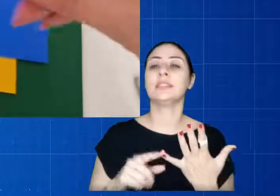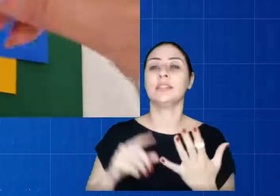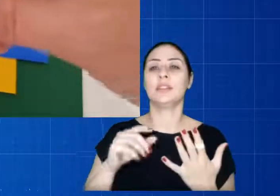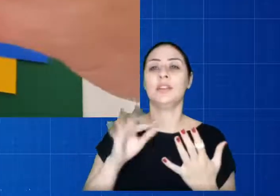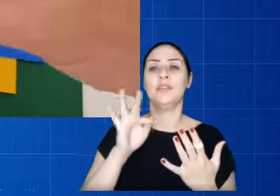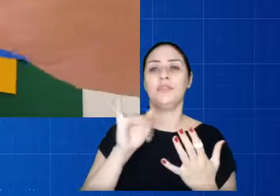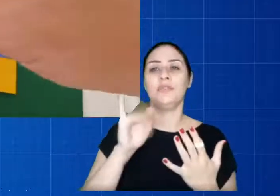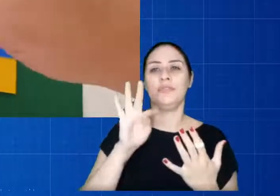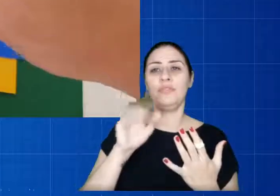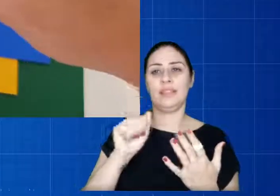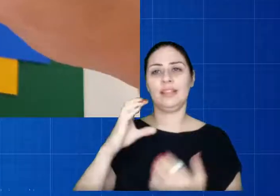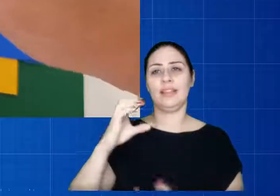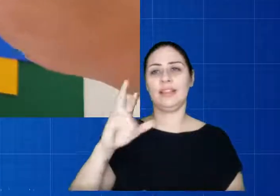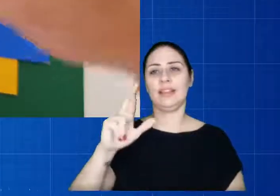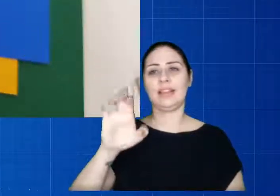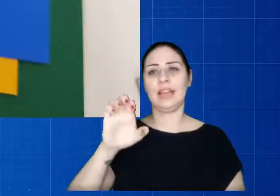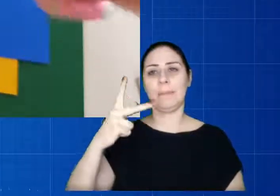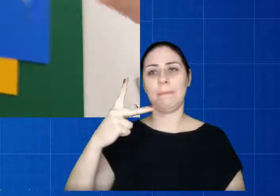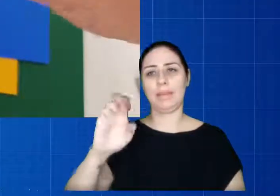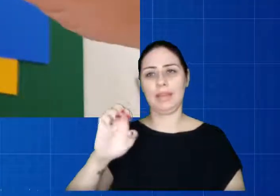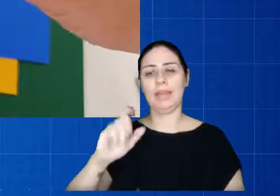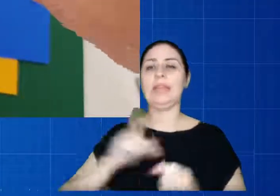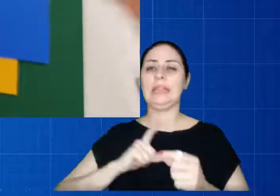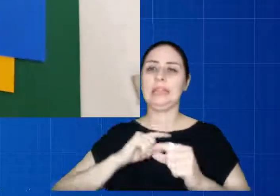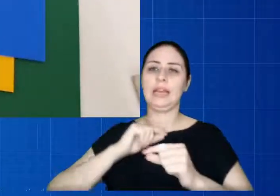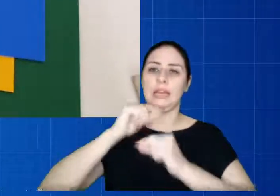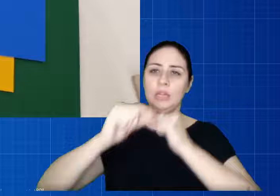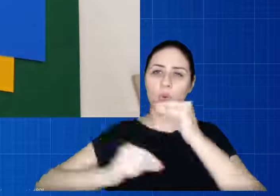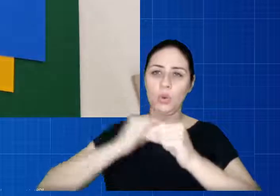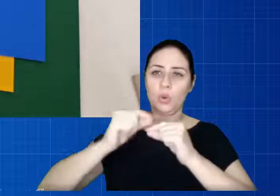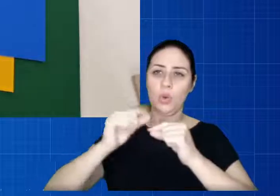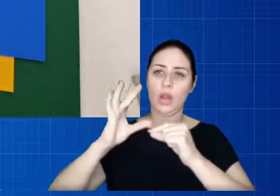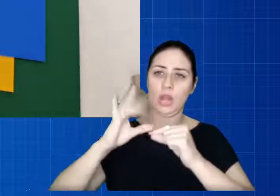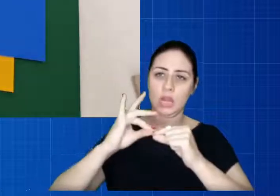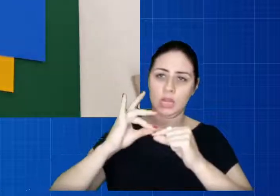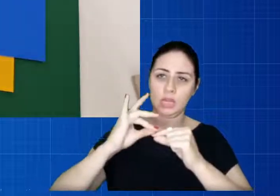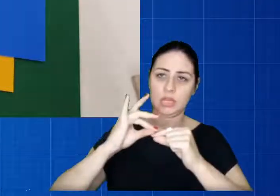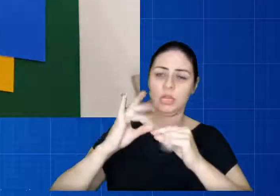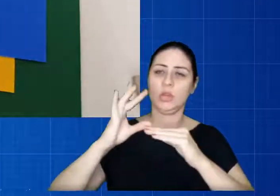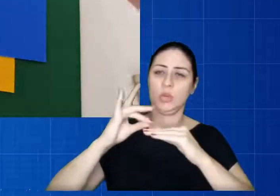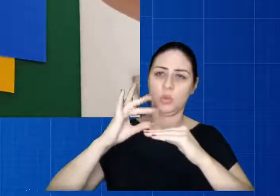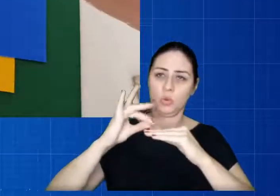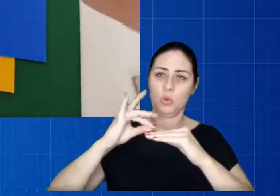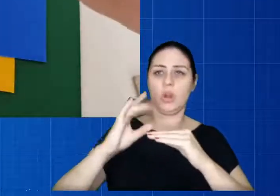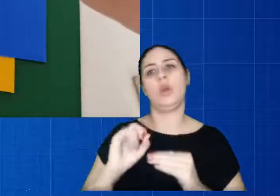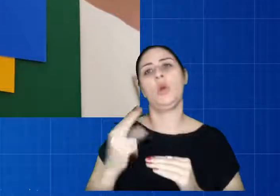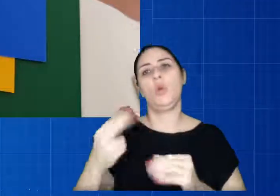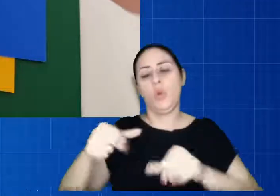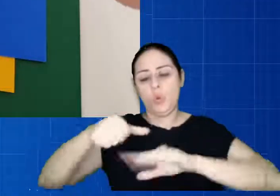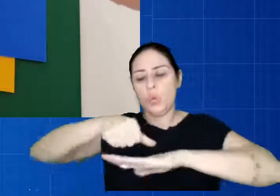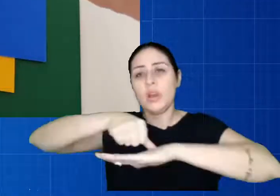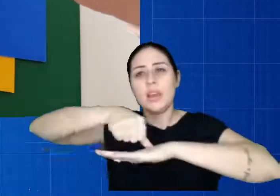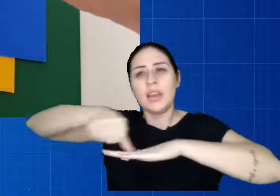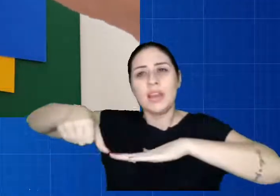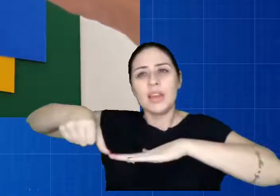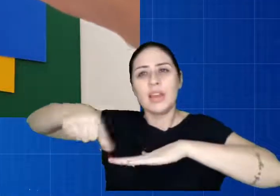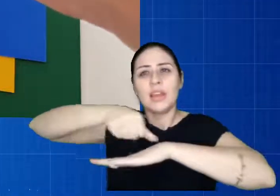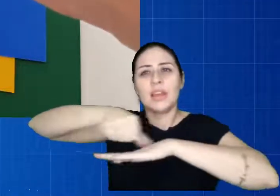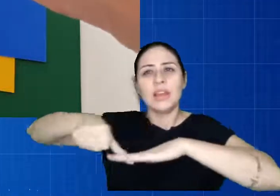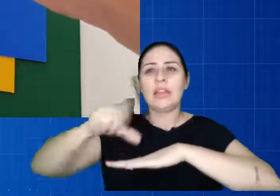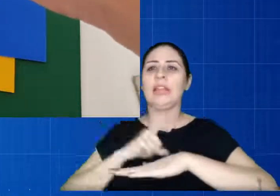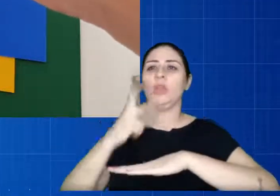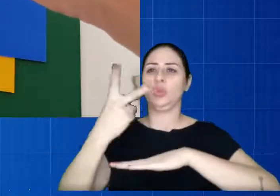fita crepe, que você pode enrolar simulando uma fita dupla face, caso não tenha em casa. A fita dupla face,